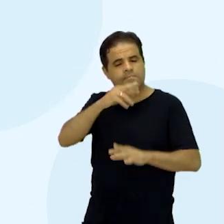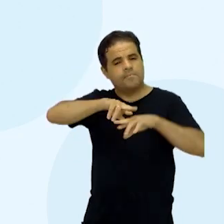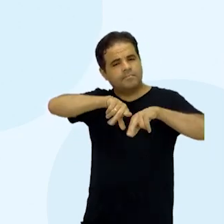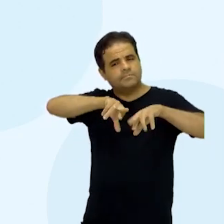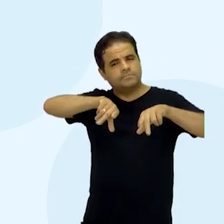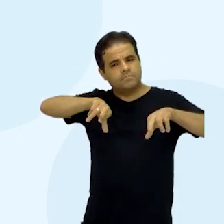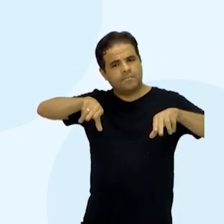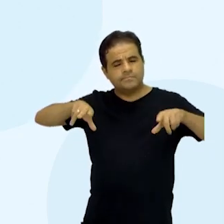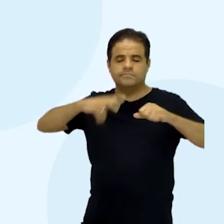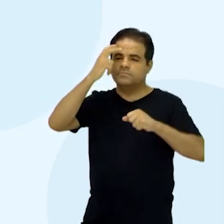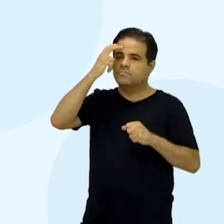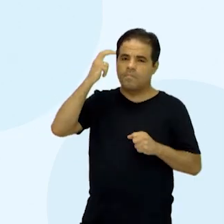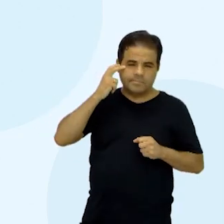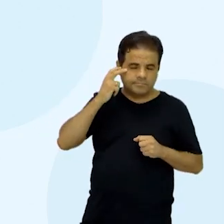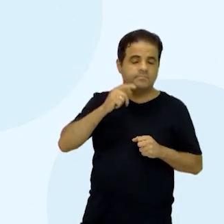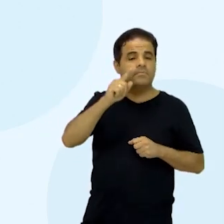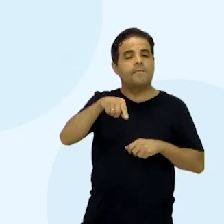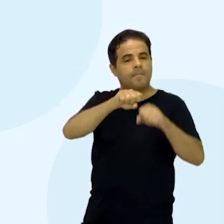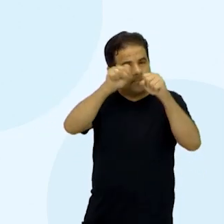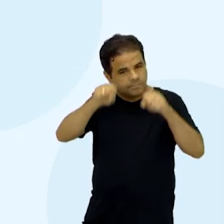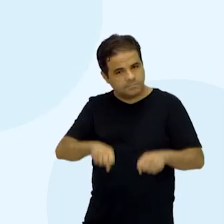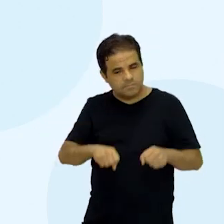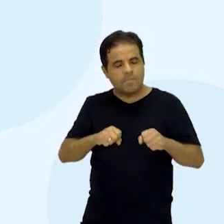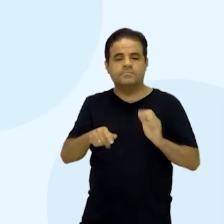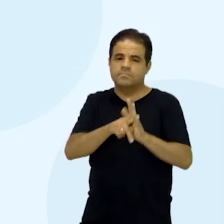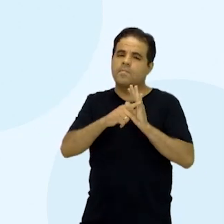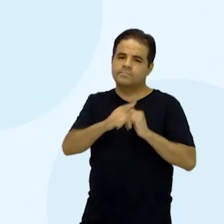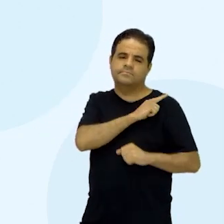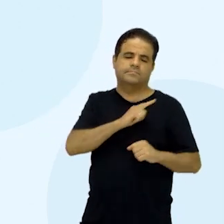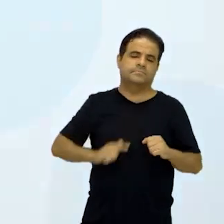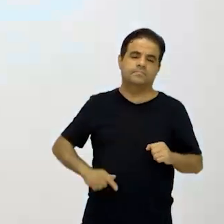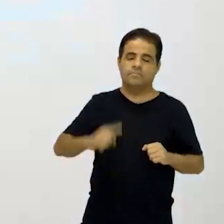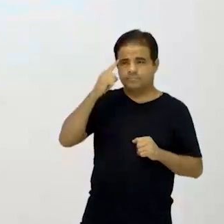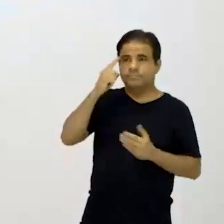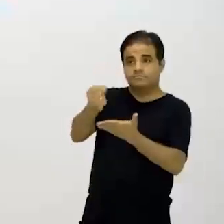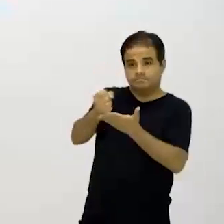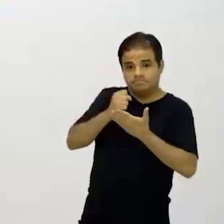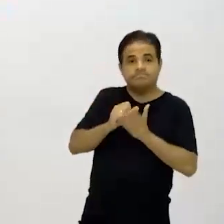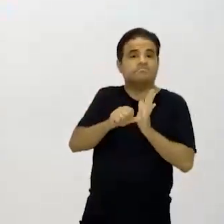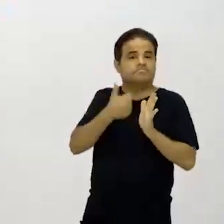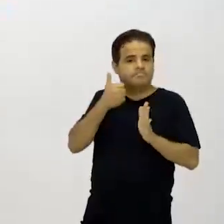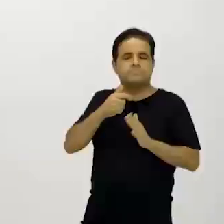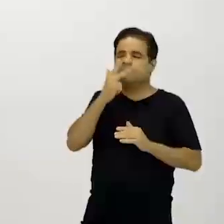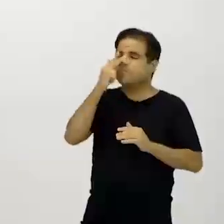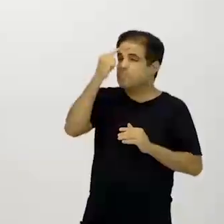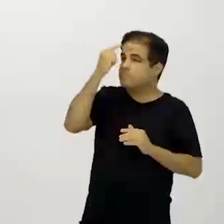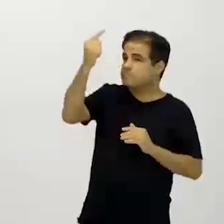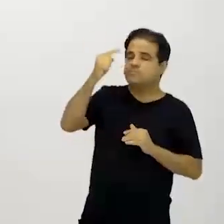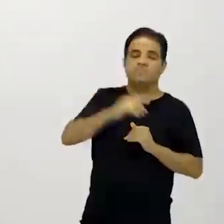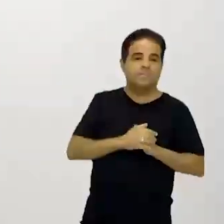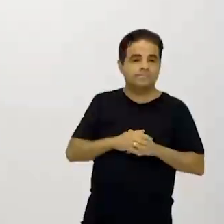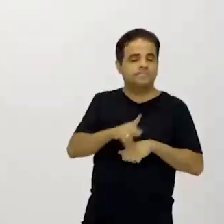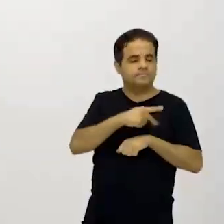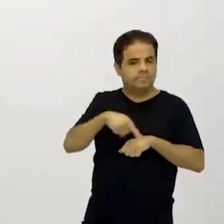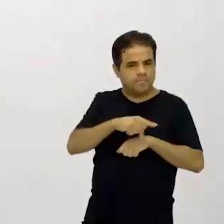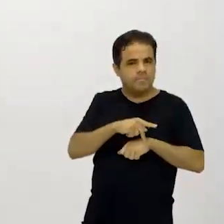diferenças culturais e sistemas próprios de governo. Então eu vou traz a câmera para mim. Então a gente achar que os países da África eram